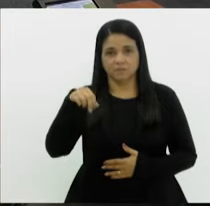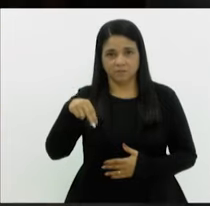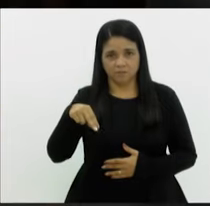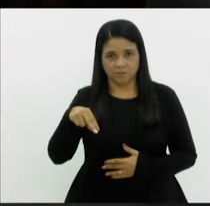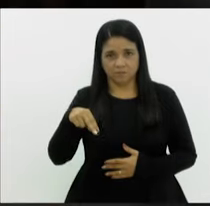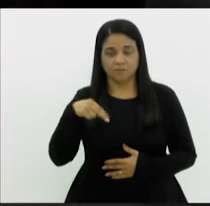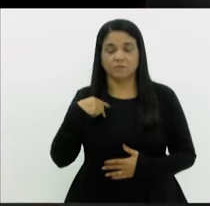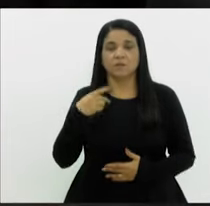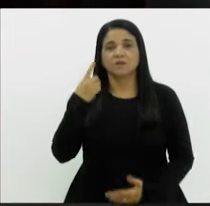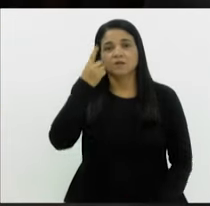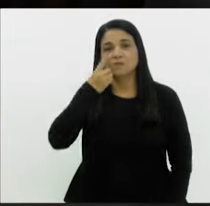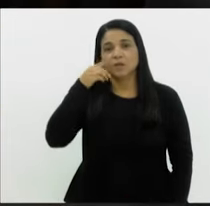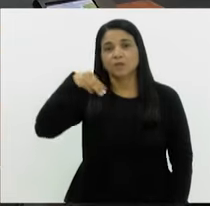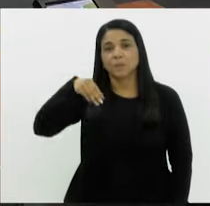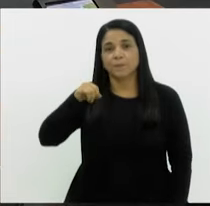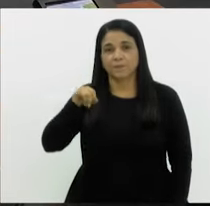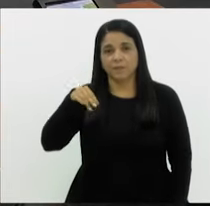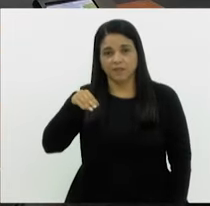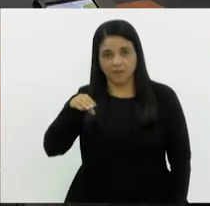Deputado Minck.